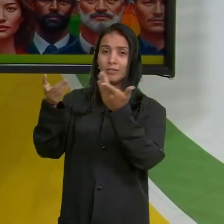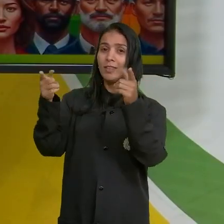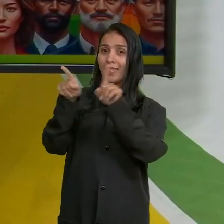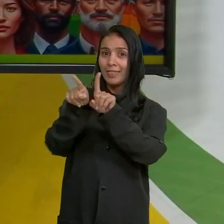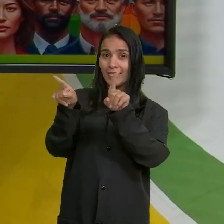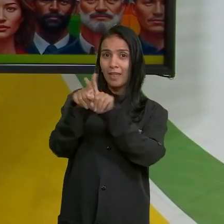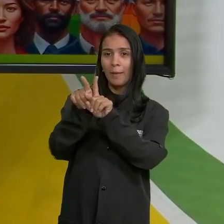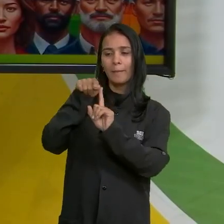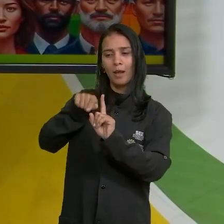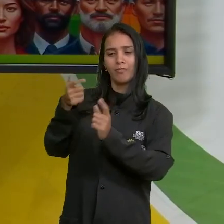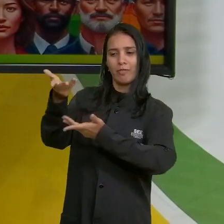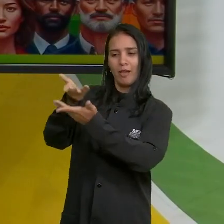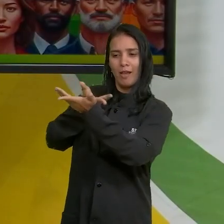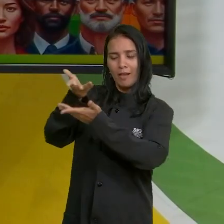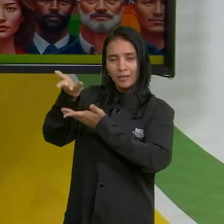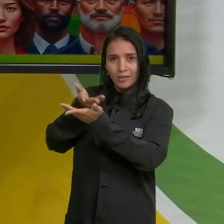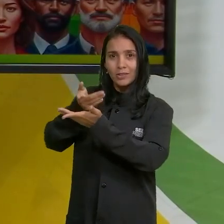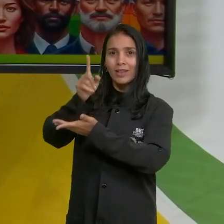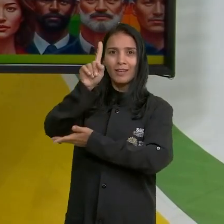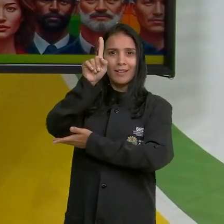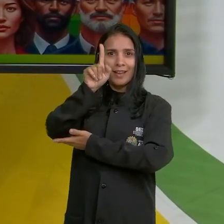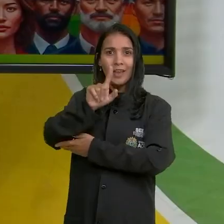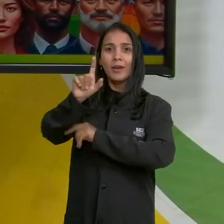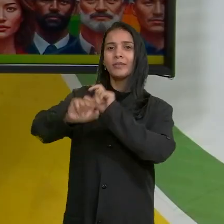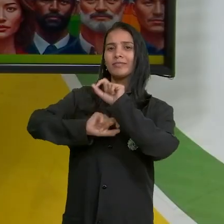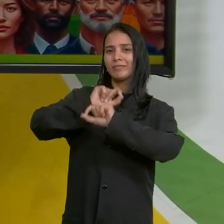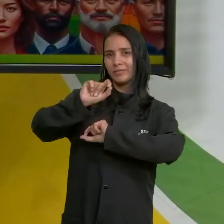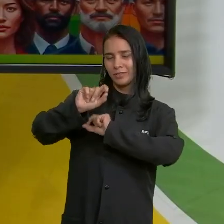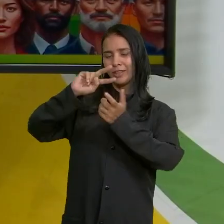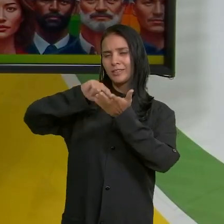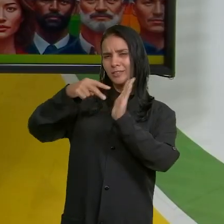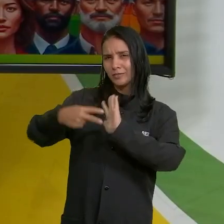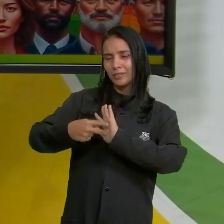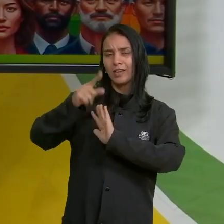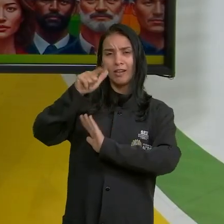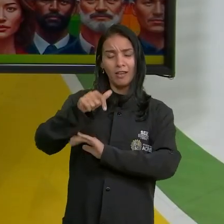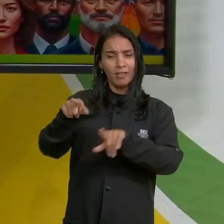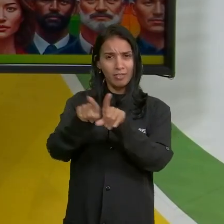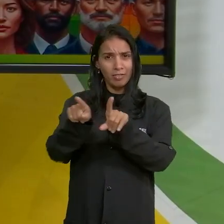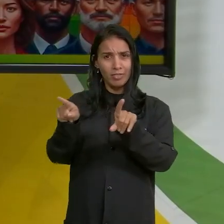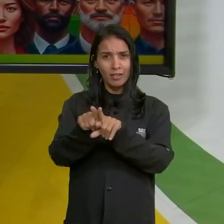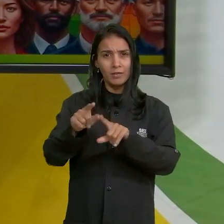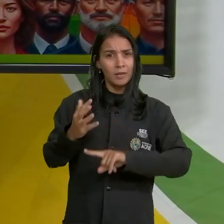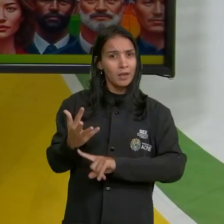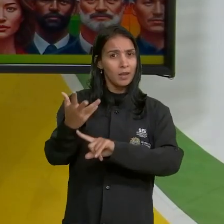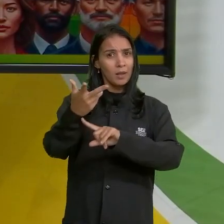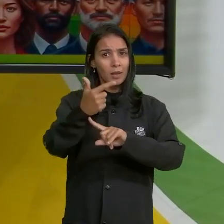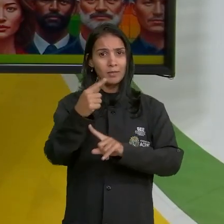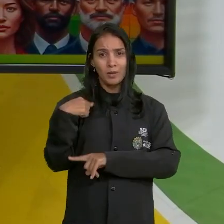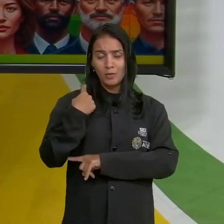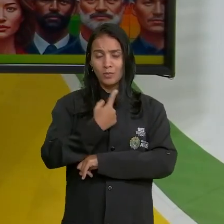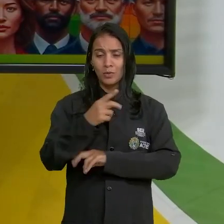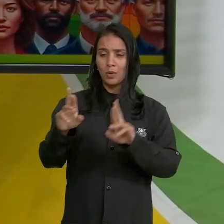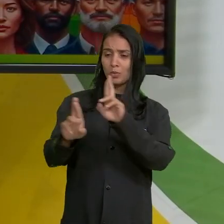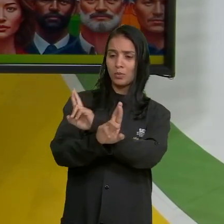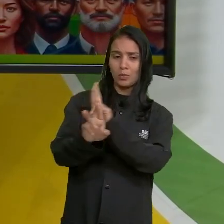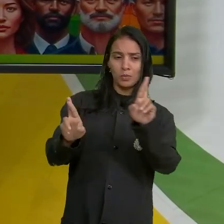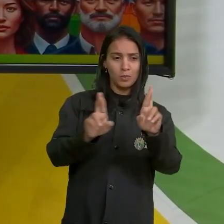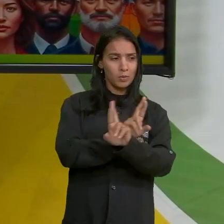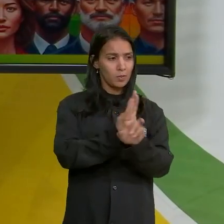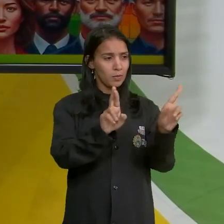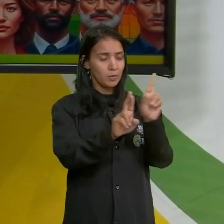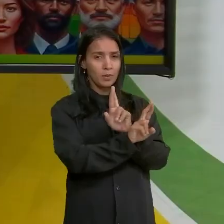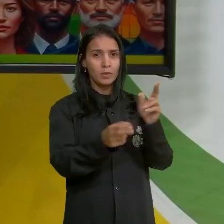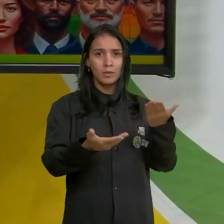interações, elas acabam correspondendo a quê? A nossa capacidade de nos relacionar com outros seres humanos.